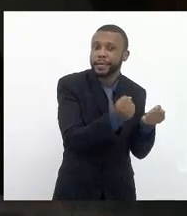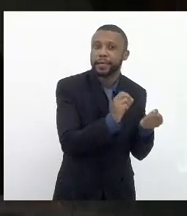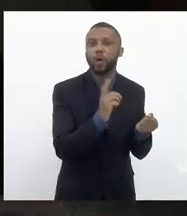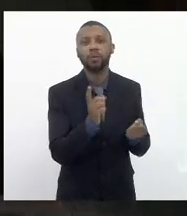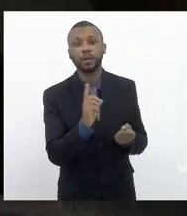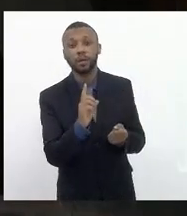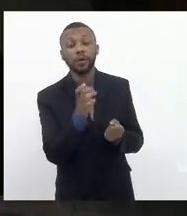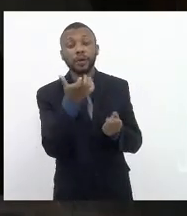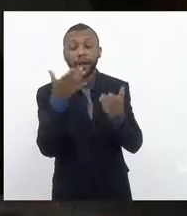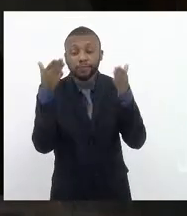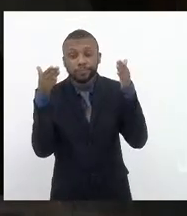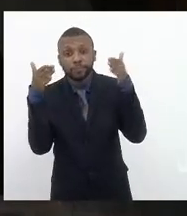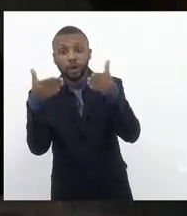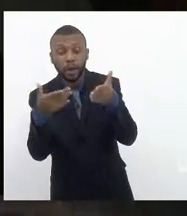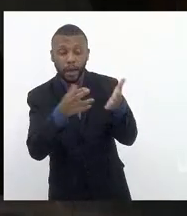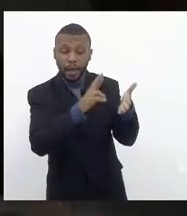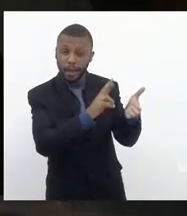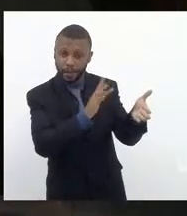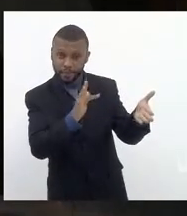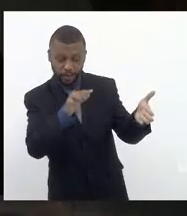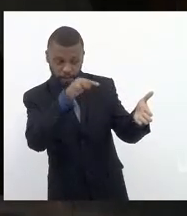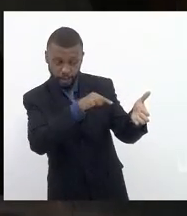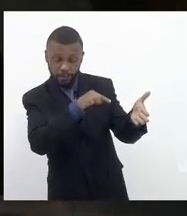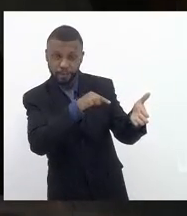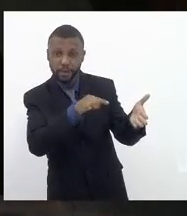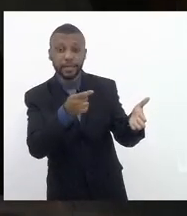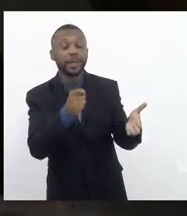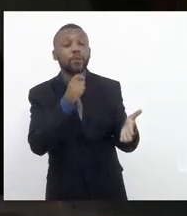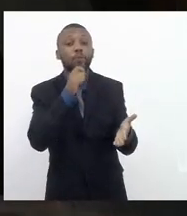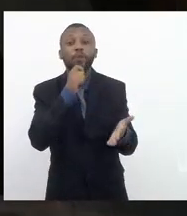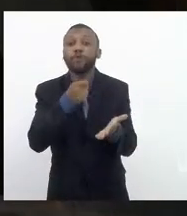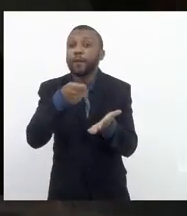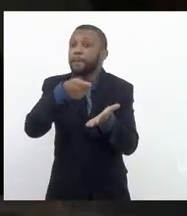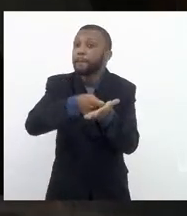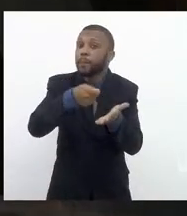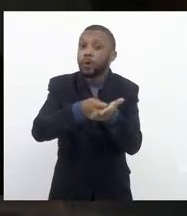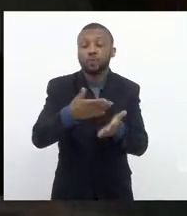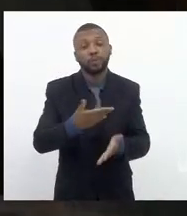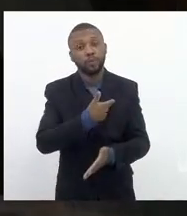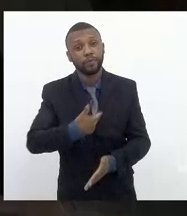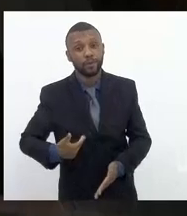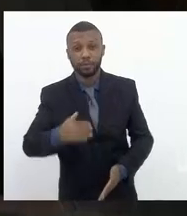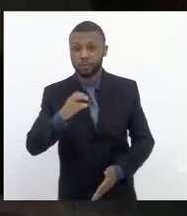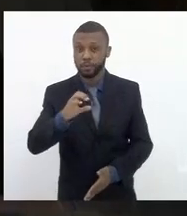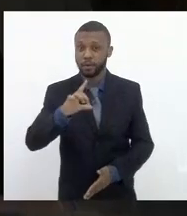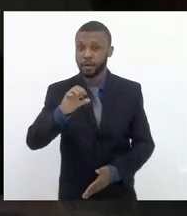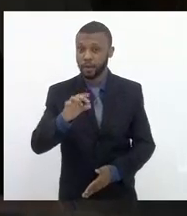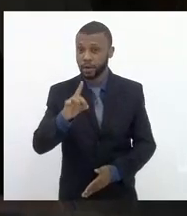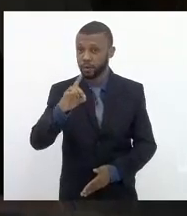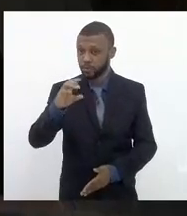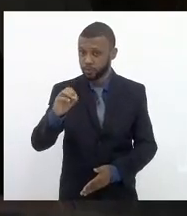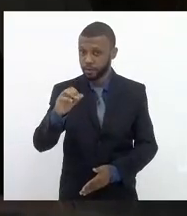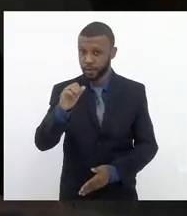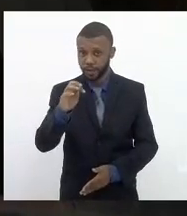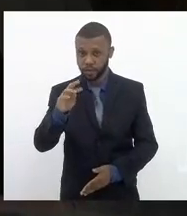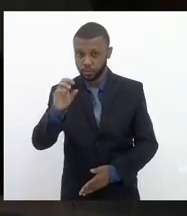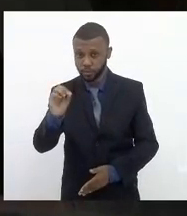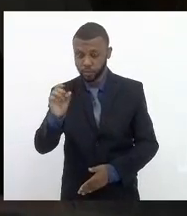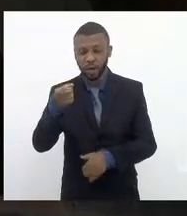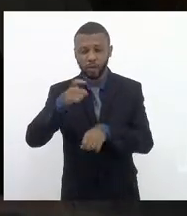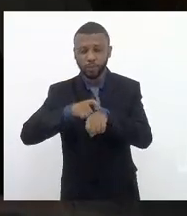o regime este que também não foi imposto pelo governo Cláudio Castro quando Nós entramos o regime de recuperação fiscal